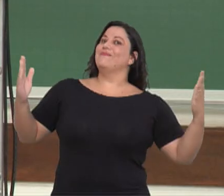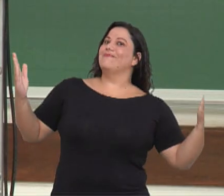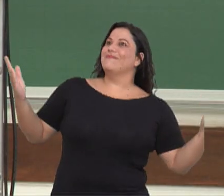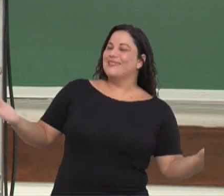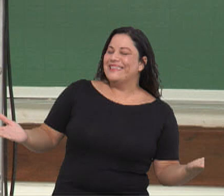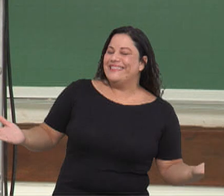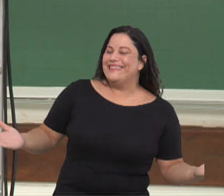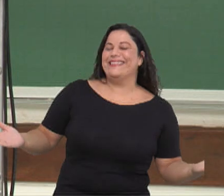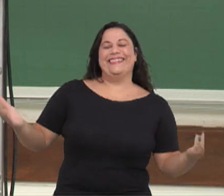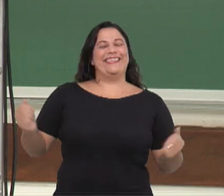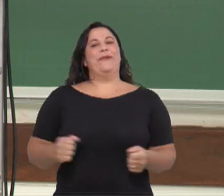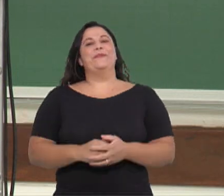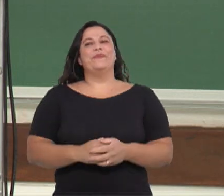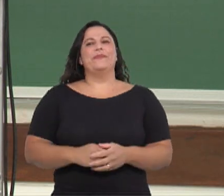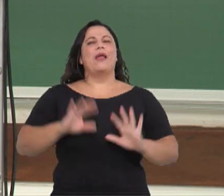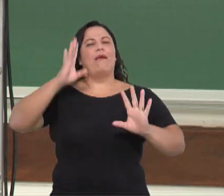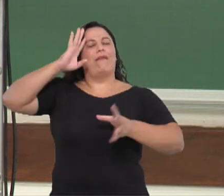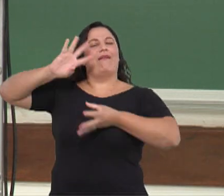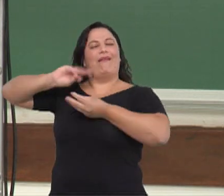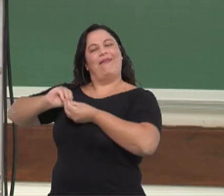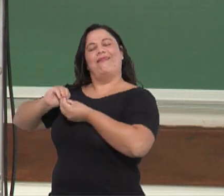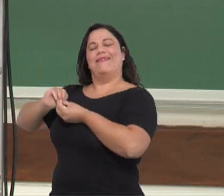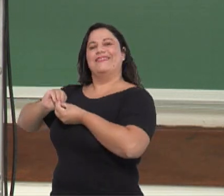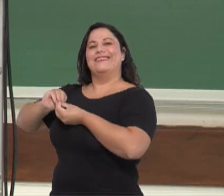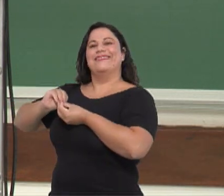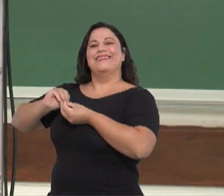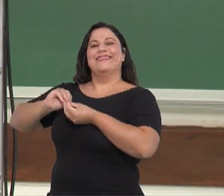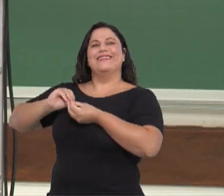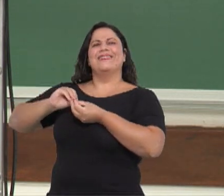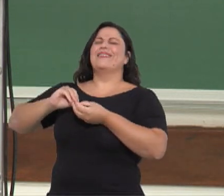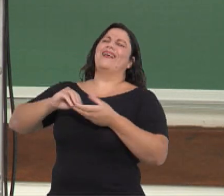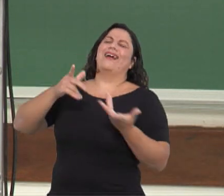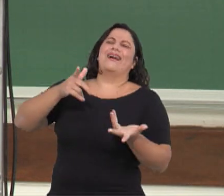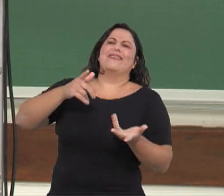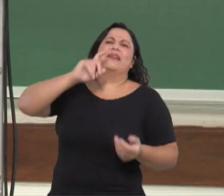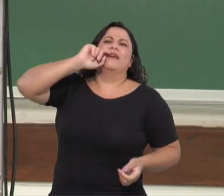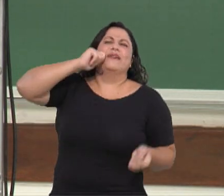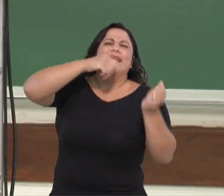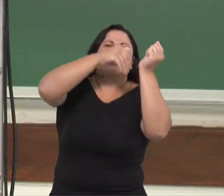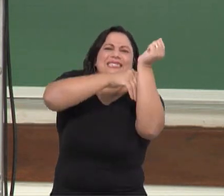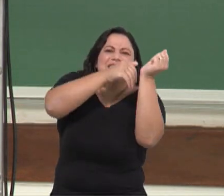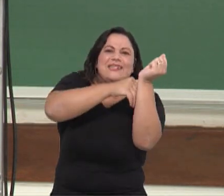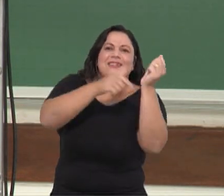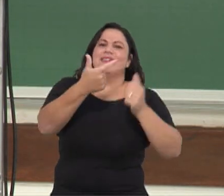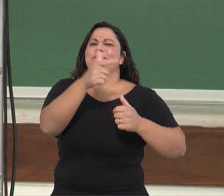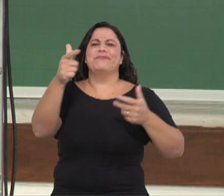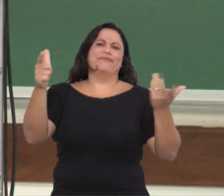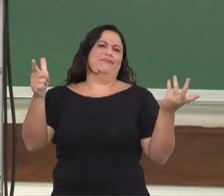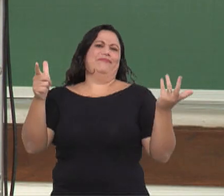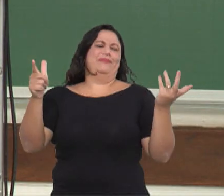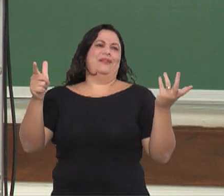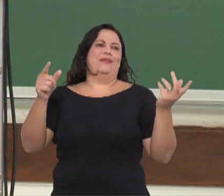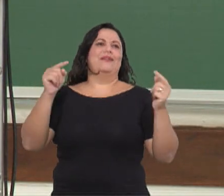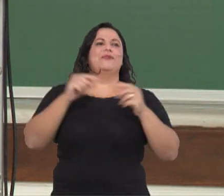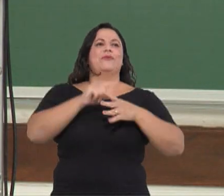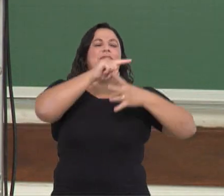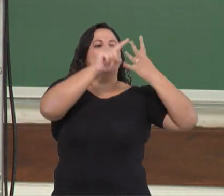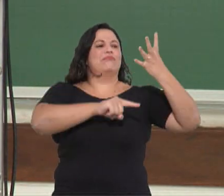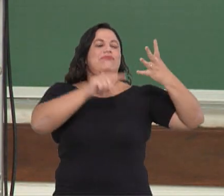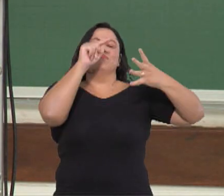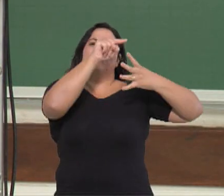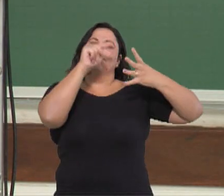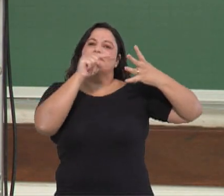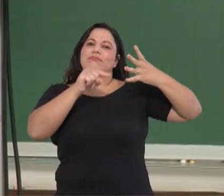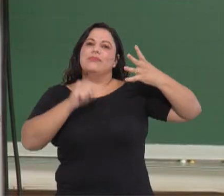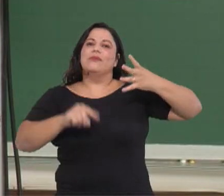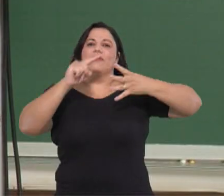Então, pessoal, chegou à conclusão? Bom, essa não teve segredo, né? Quais eram as nossas alternativas? Carta